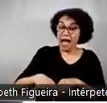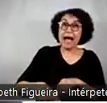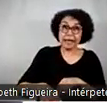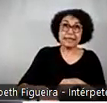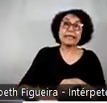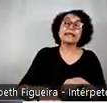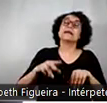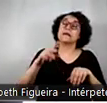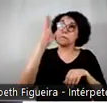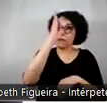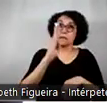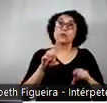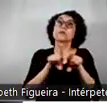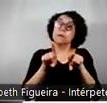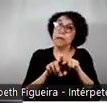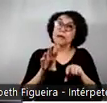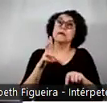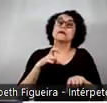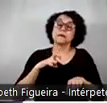Arau, e aí